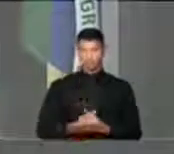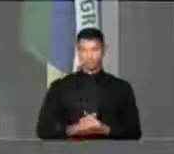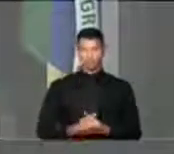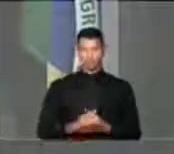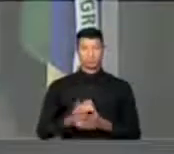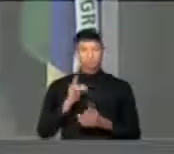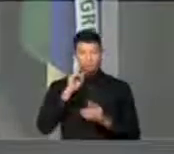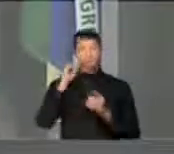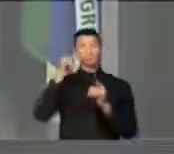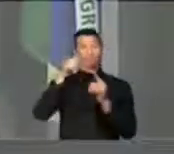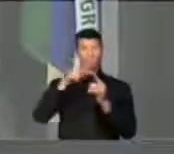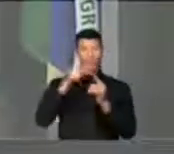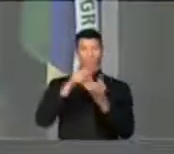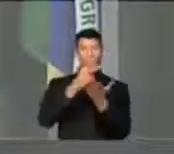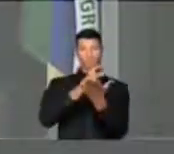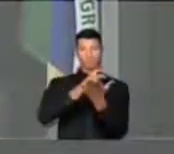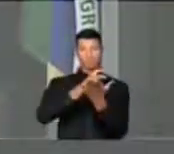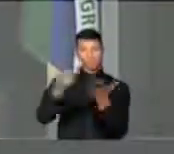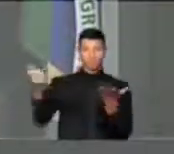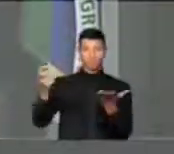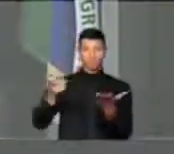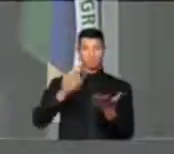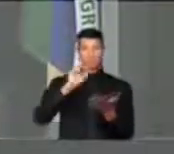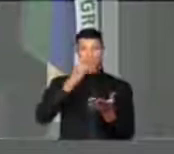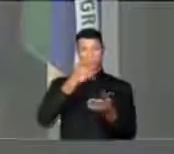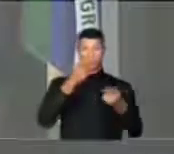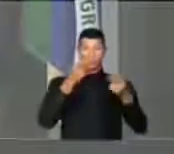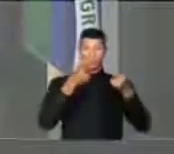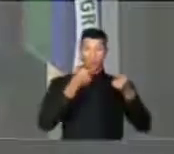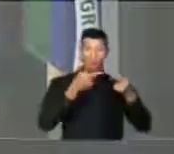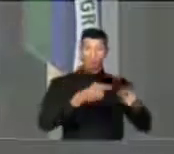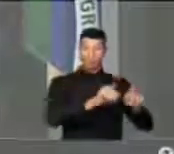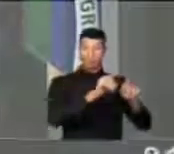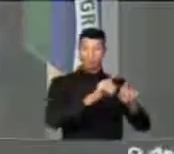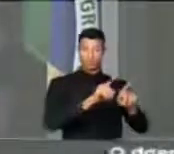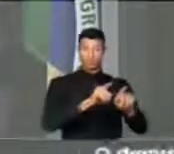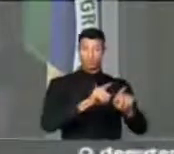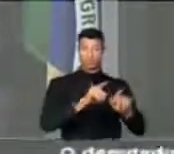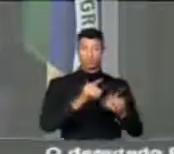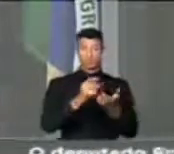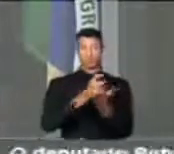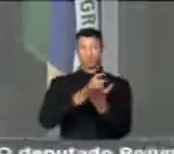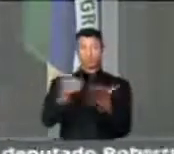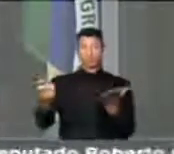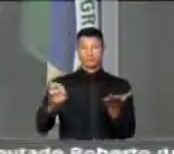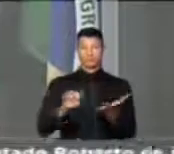a favor do impeachment ou contra o impeachment.